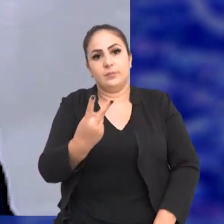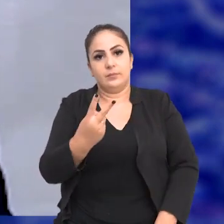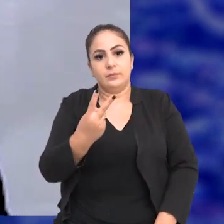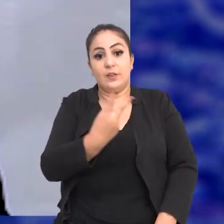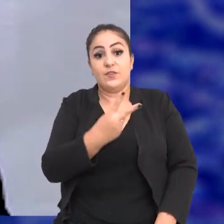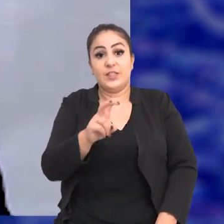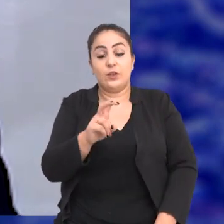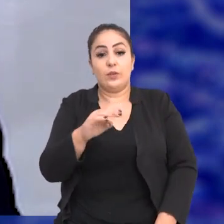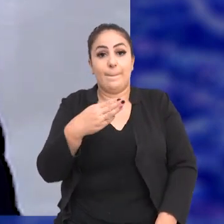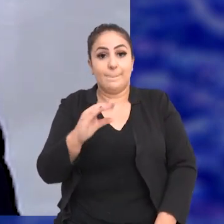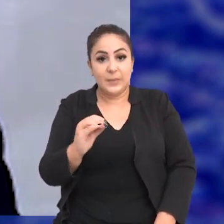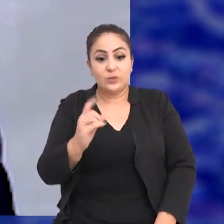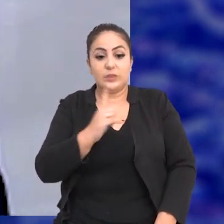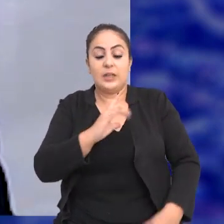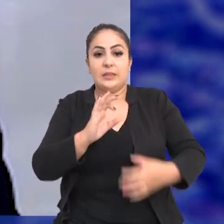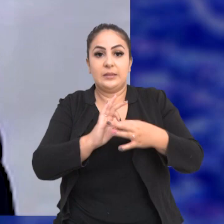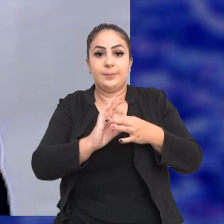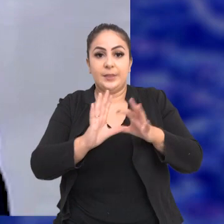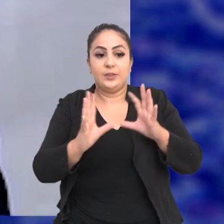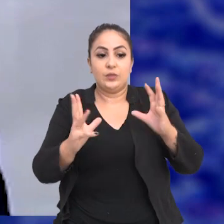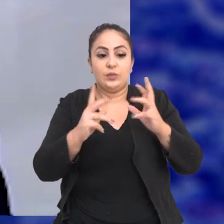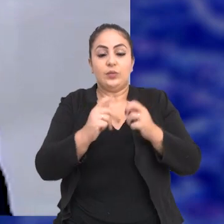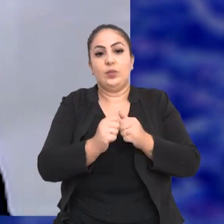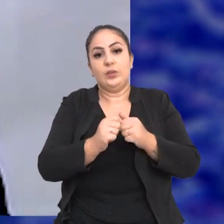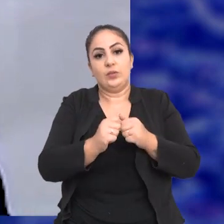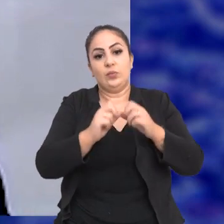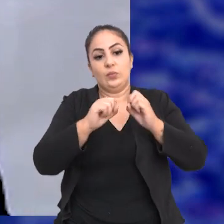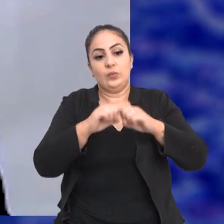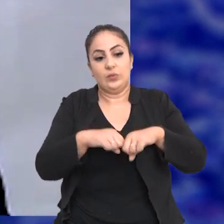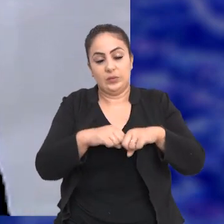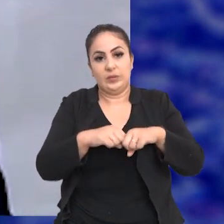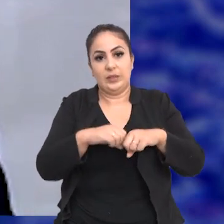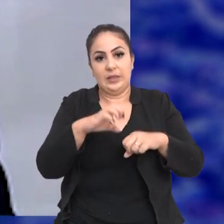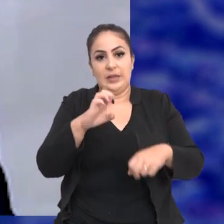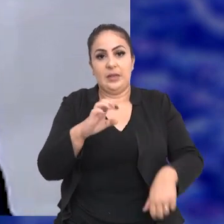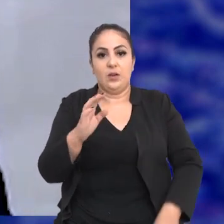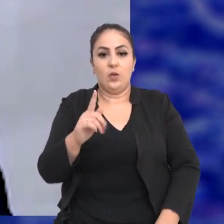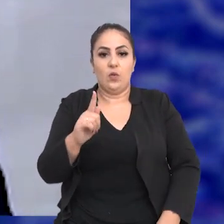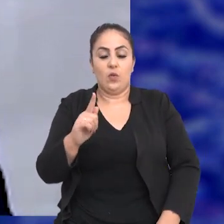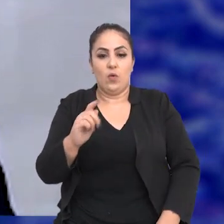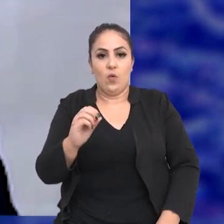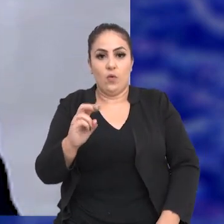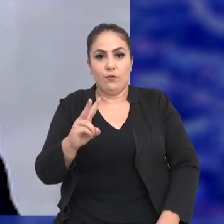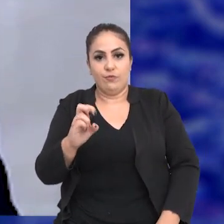março também está disponível para os contribuintes através do sistema do e-governo.